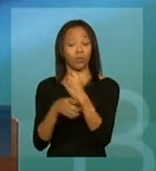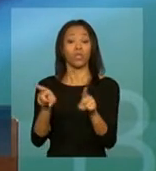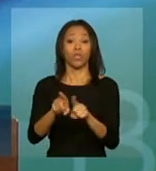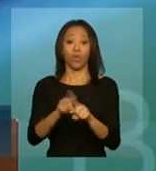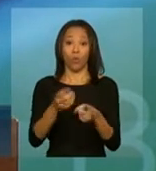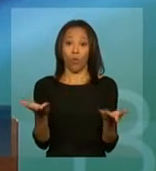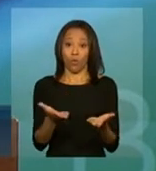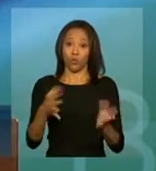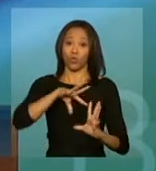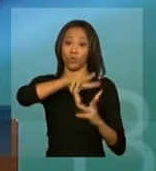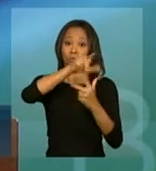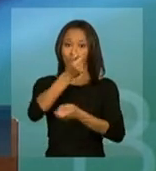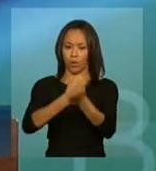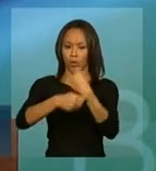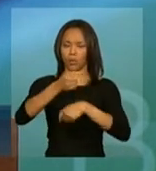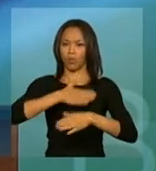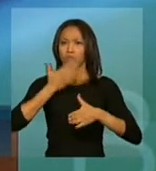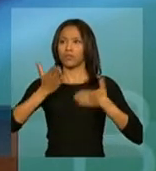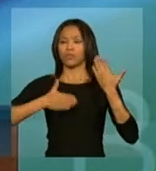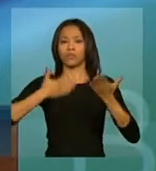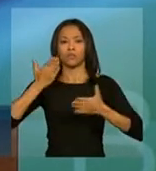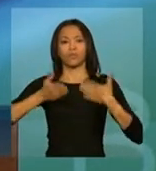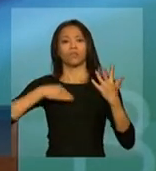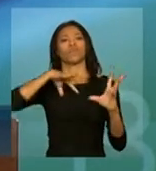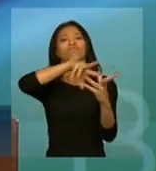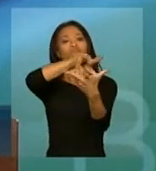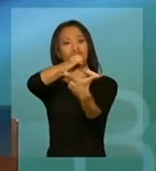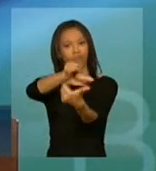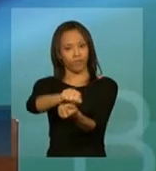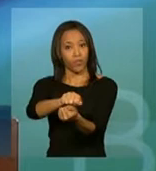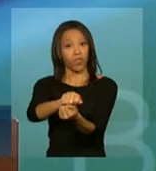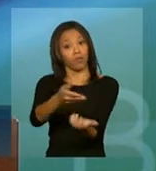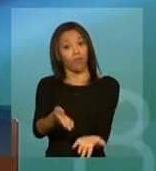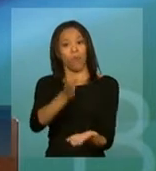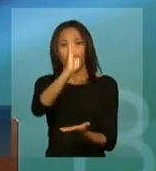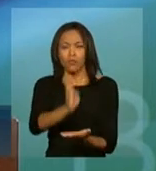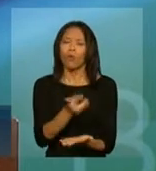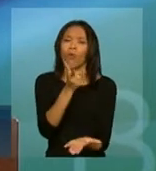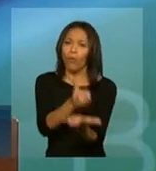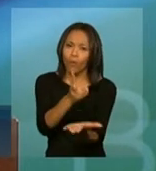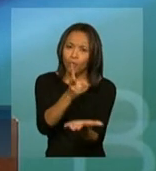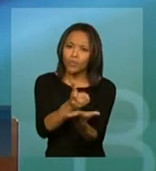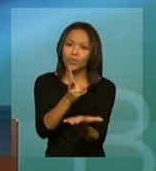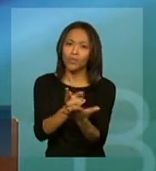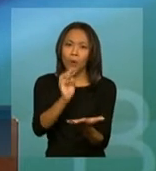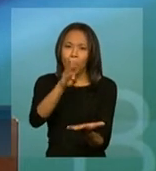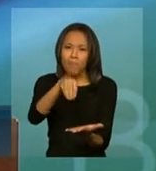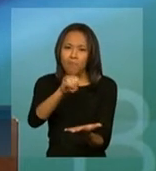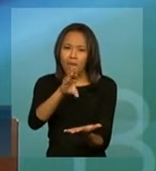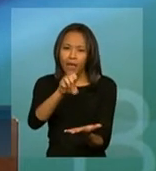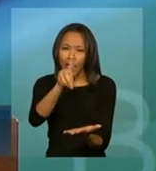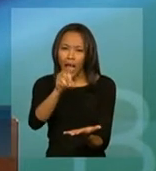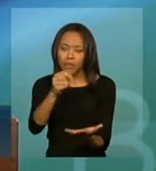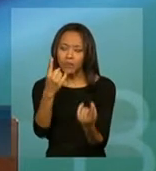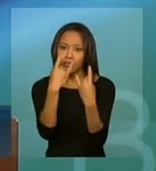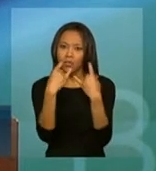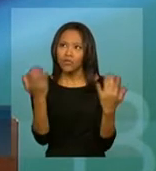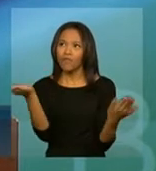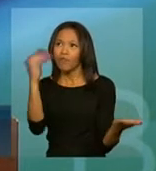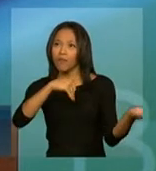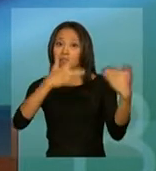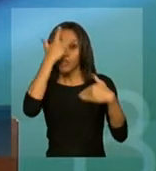o comportamento da economia internacional. O Brasil é e continuará sendo um dos mercados mais atraentes para os investidores